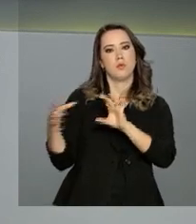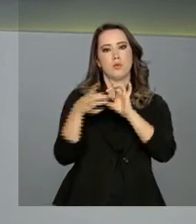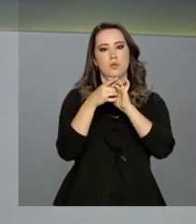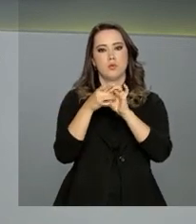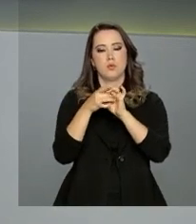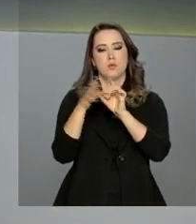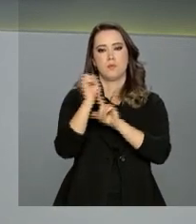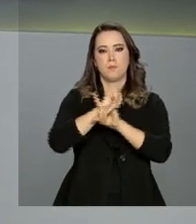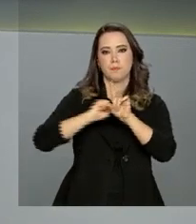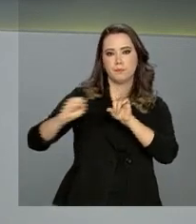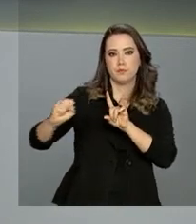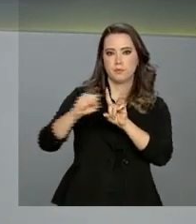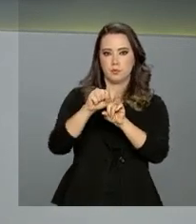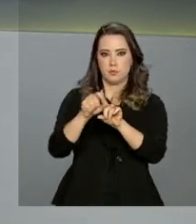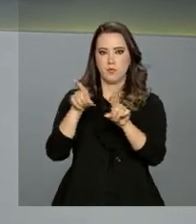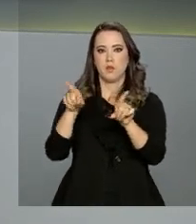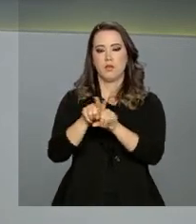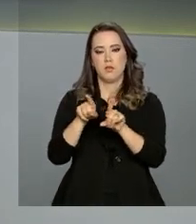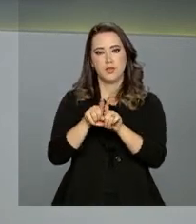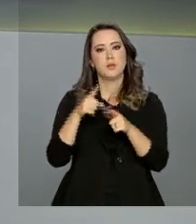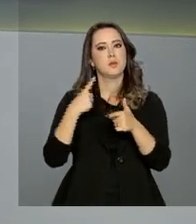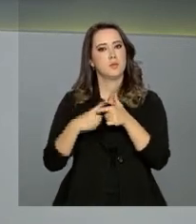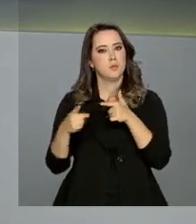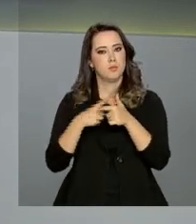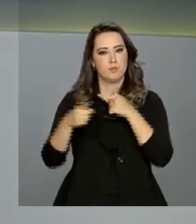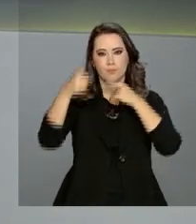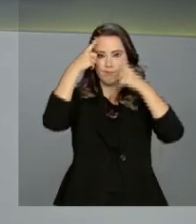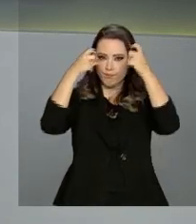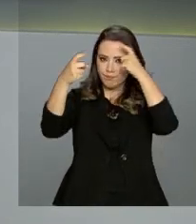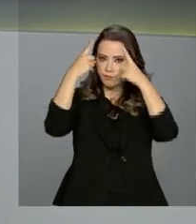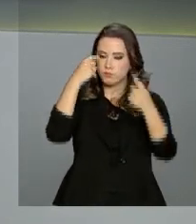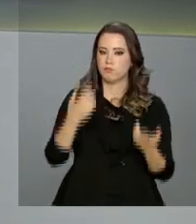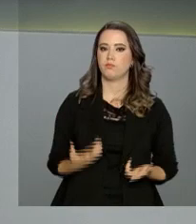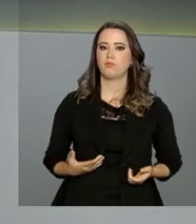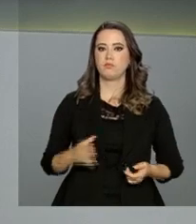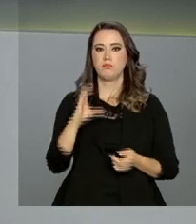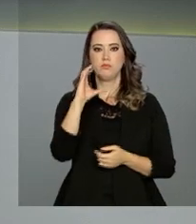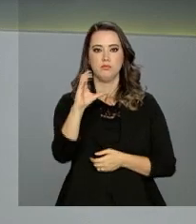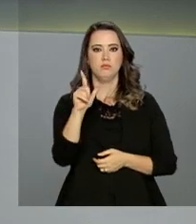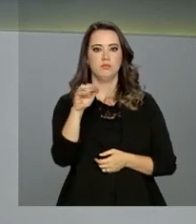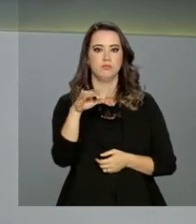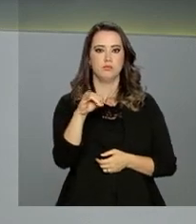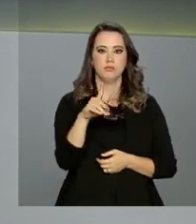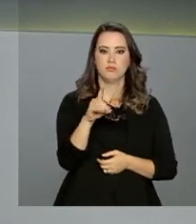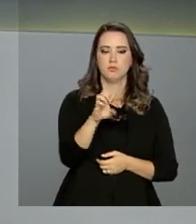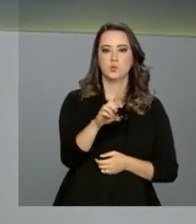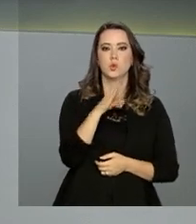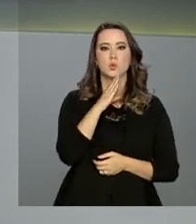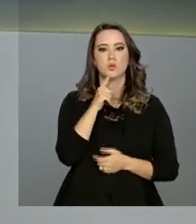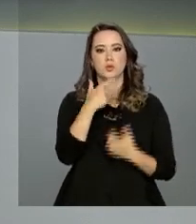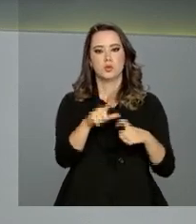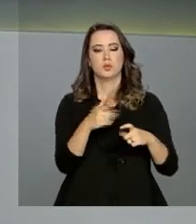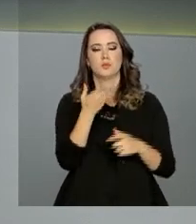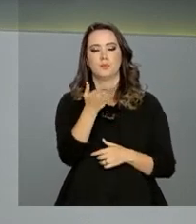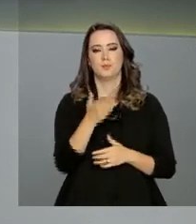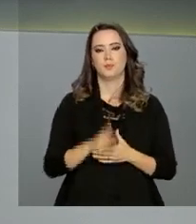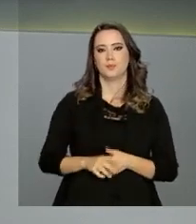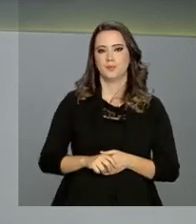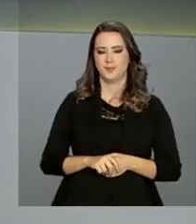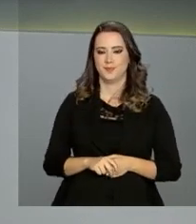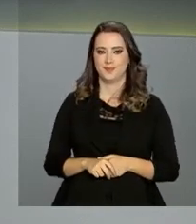convívio social também em situações de violência a repórter cleide lopes foi conhecer um desses